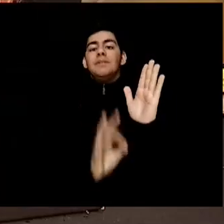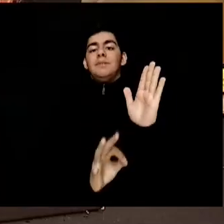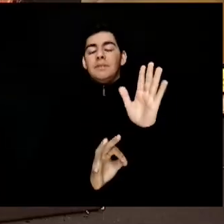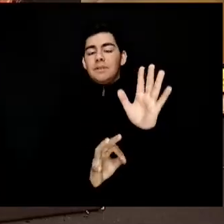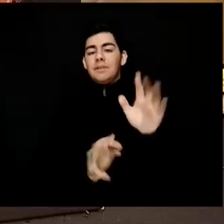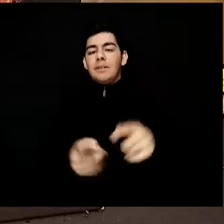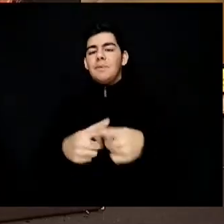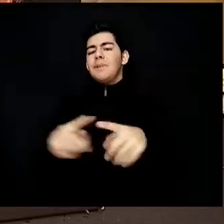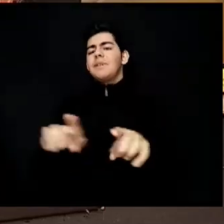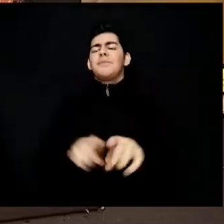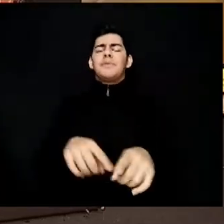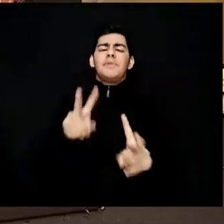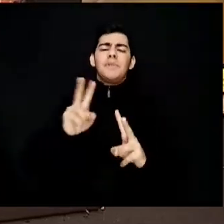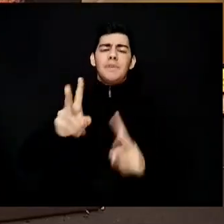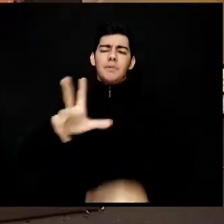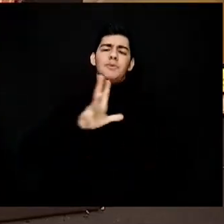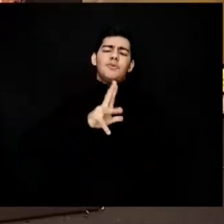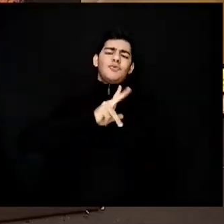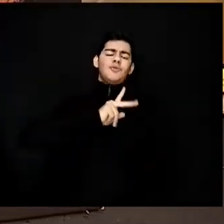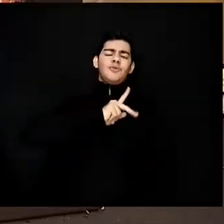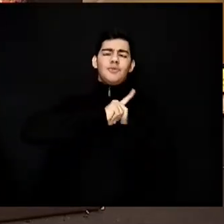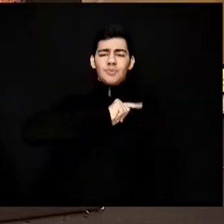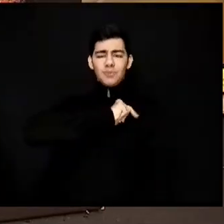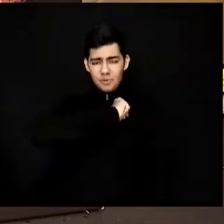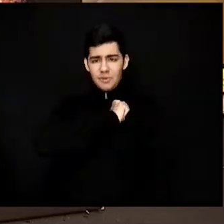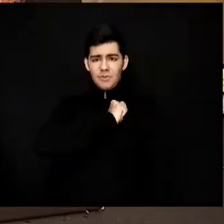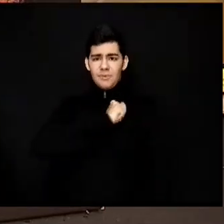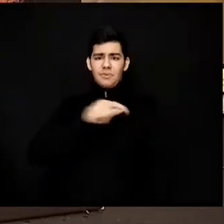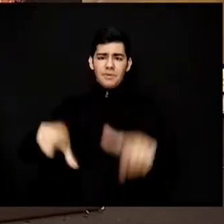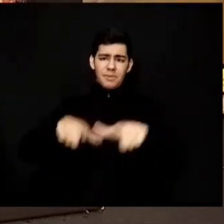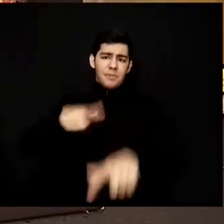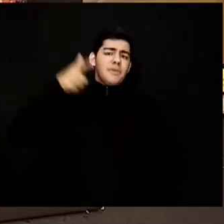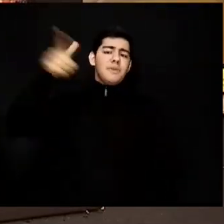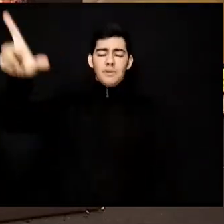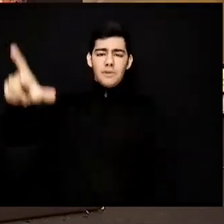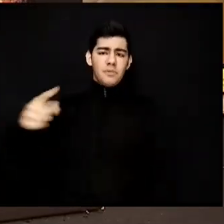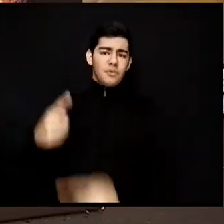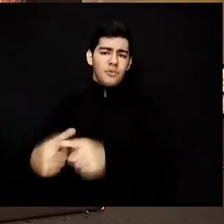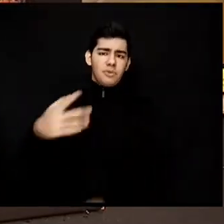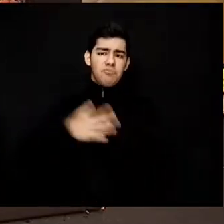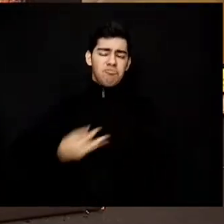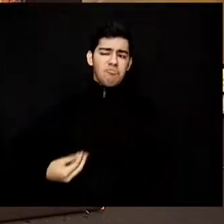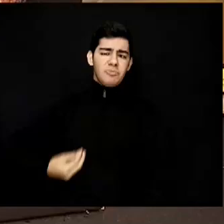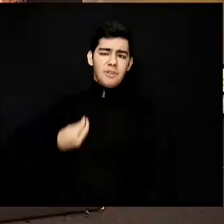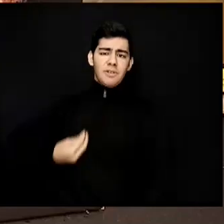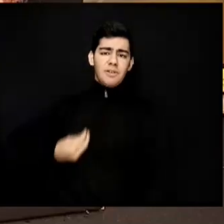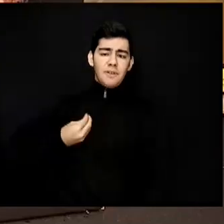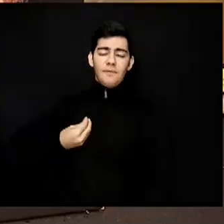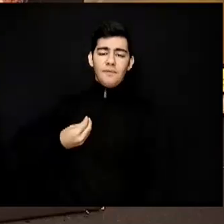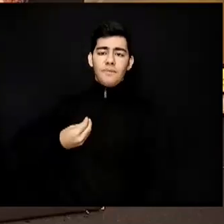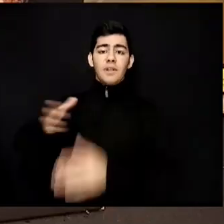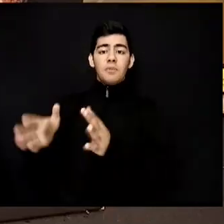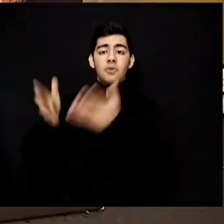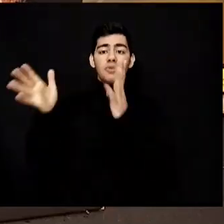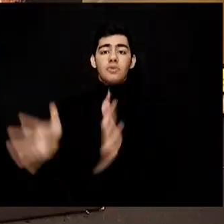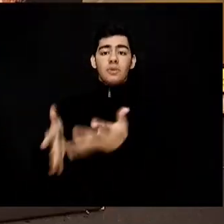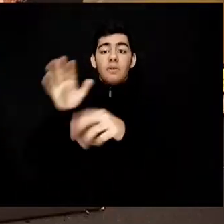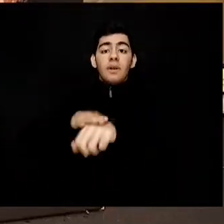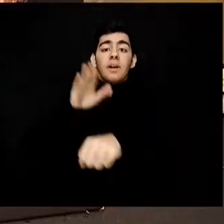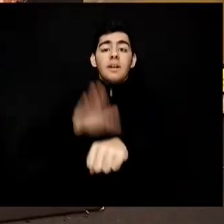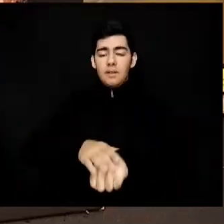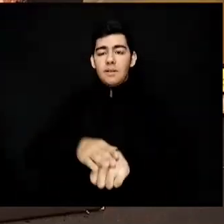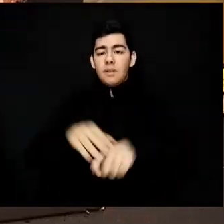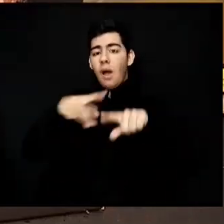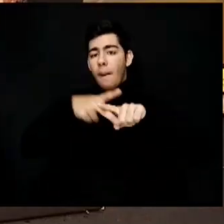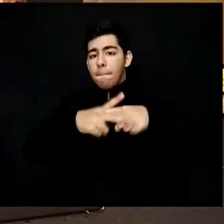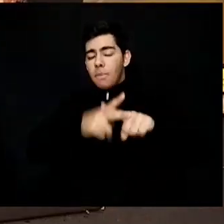porque eram trocas riquíssimas que também me inspiravam na construção das peças, mas eu precisei